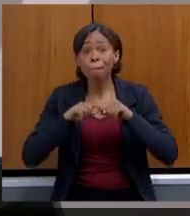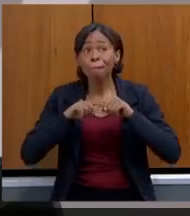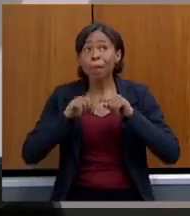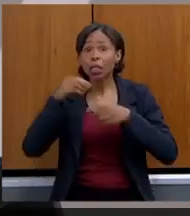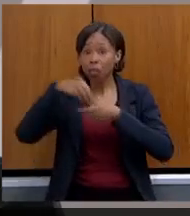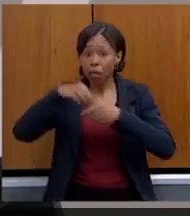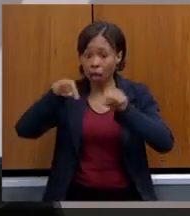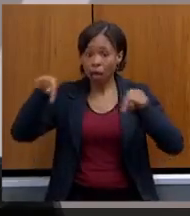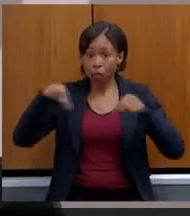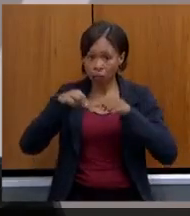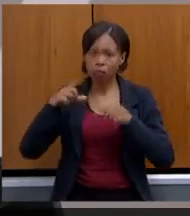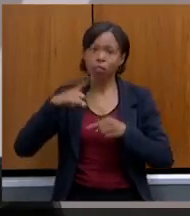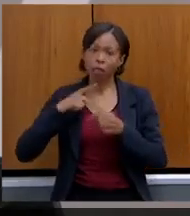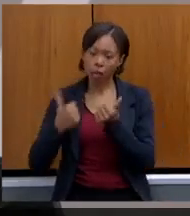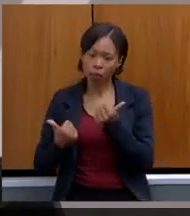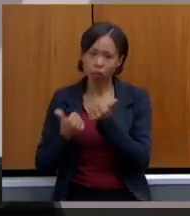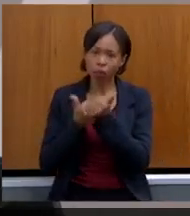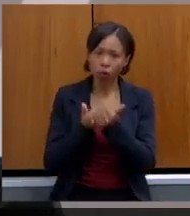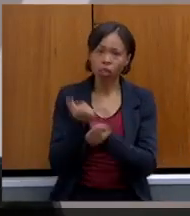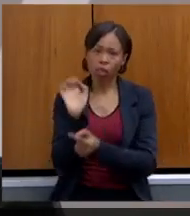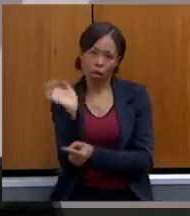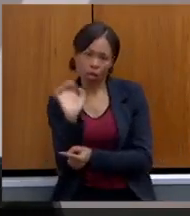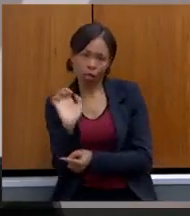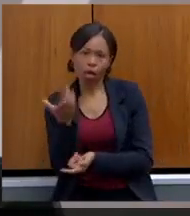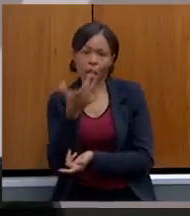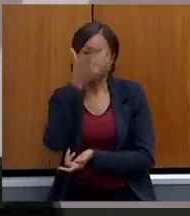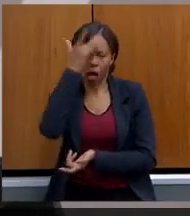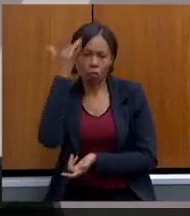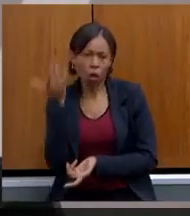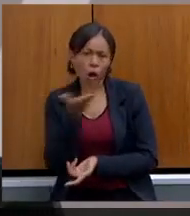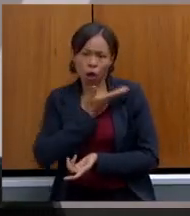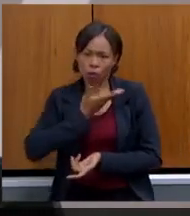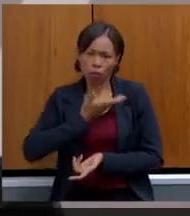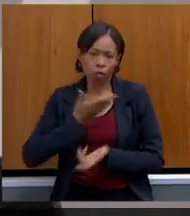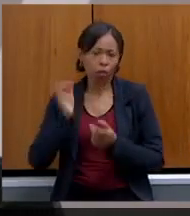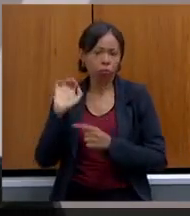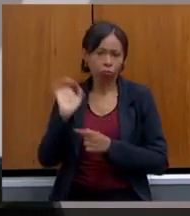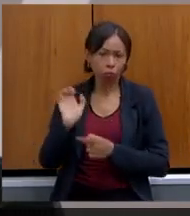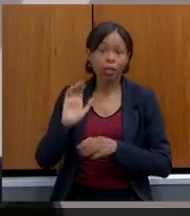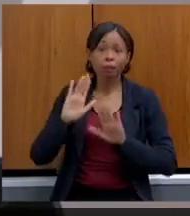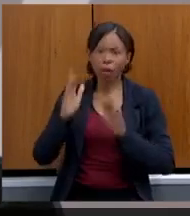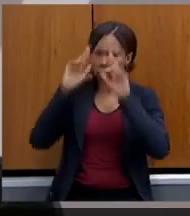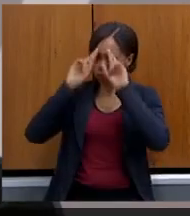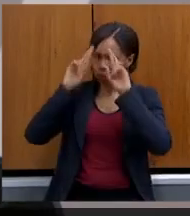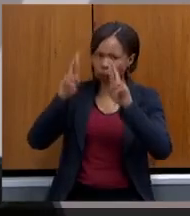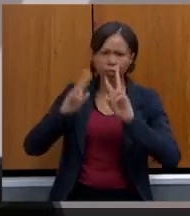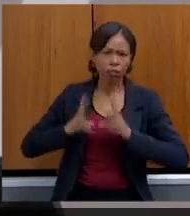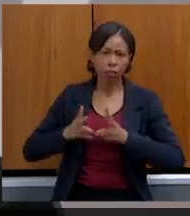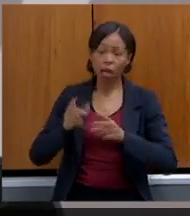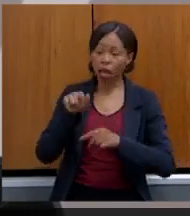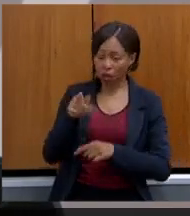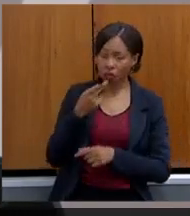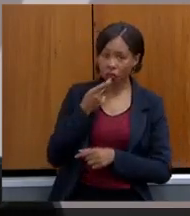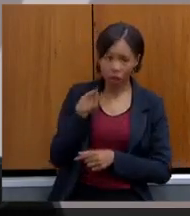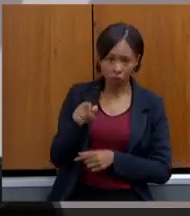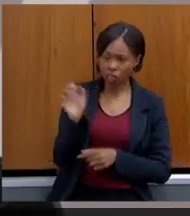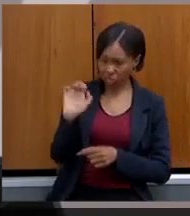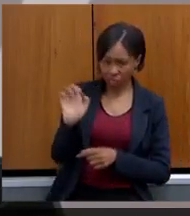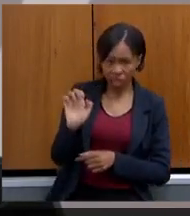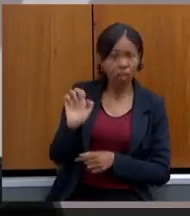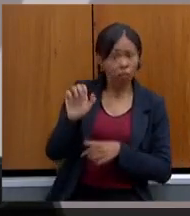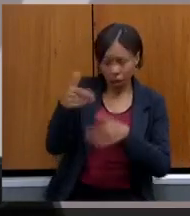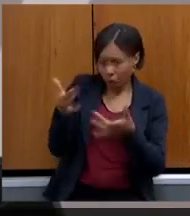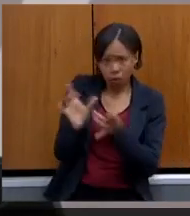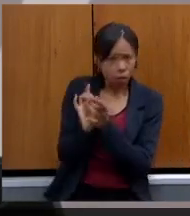assessores gays tem amigo tem parente Então você sempre respeitar e aquela pessoa quer que eu sempre falo com ela se você é gay seja